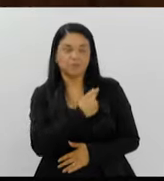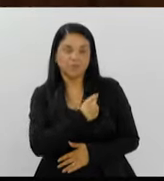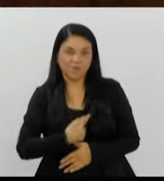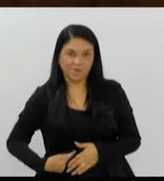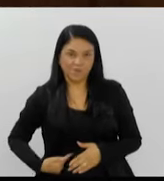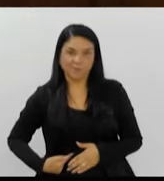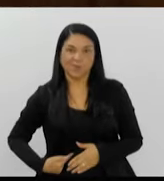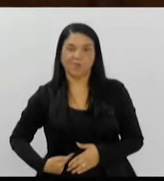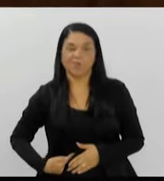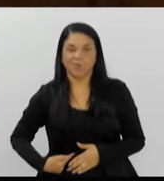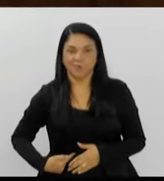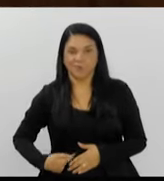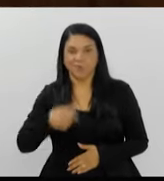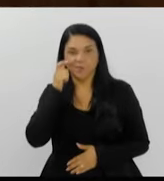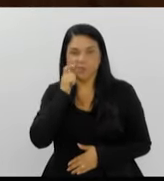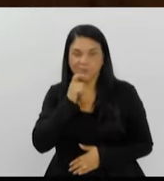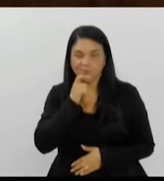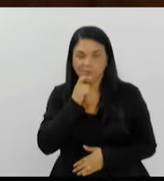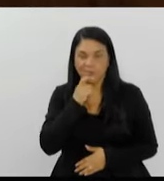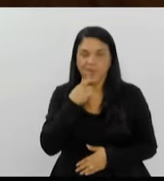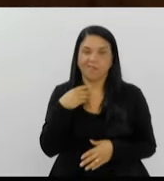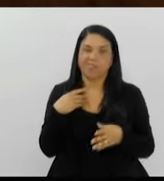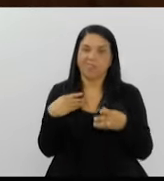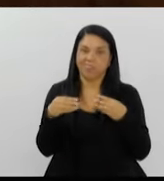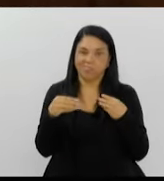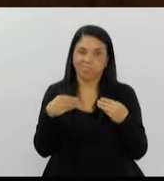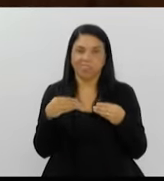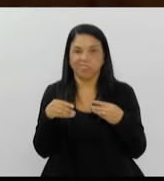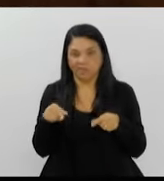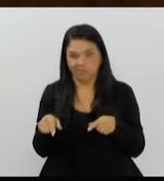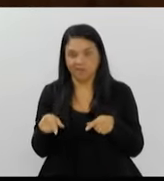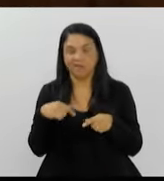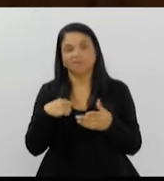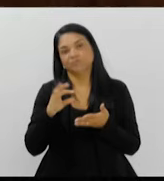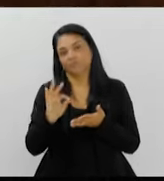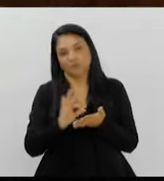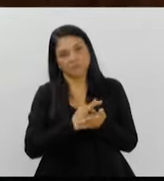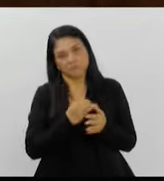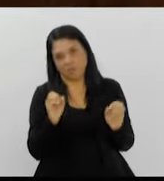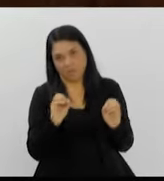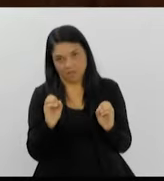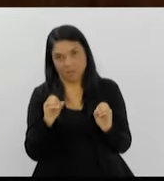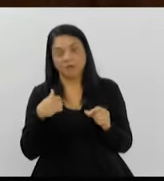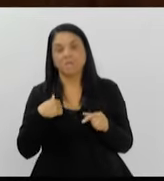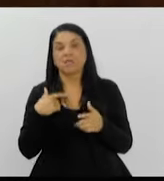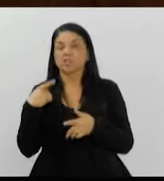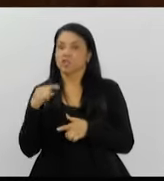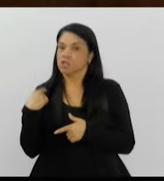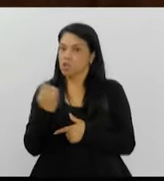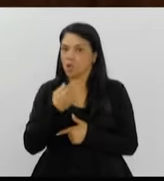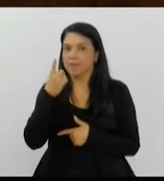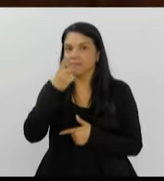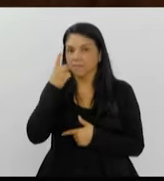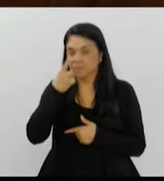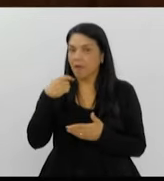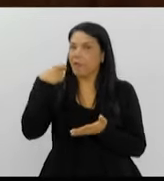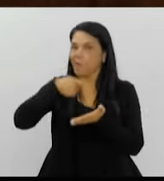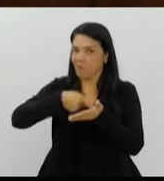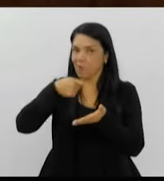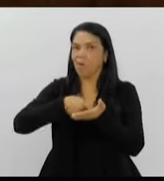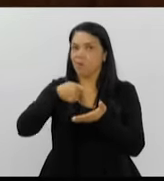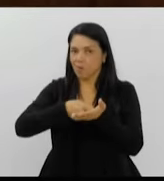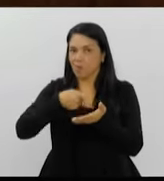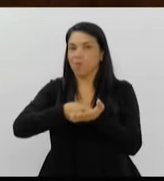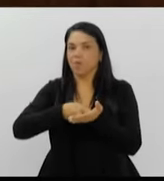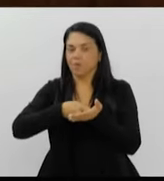muit das vezes sentar em cima desse projeto de lei não sancionar não regulamentar mas nós estaremos aqui cobrando essa